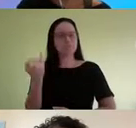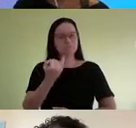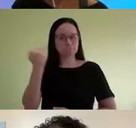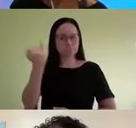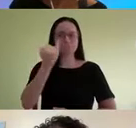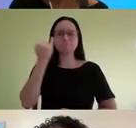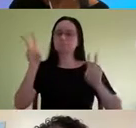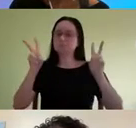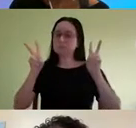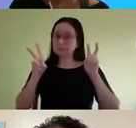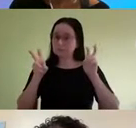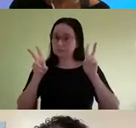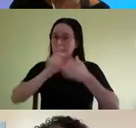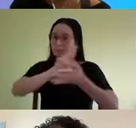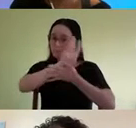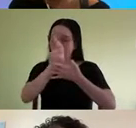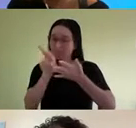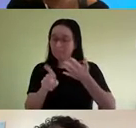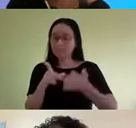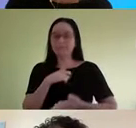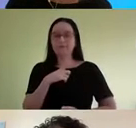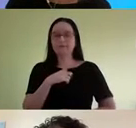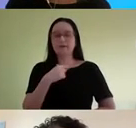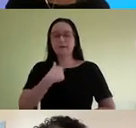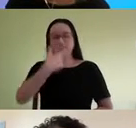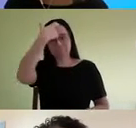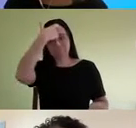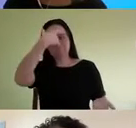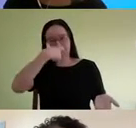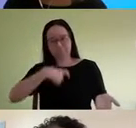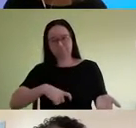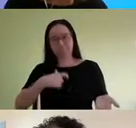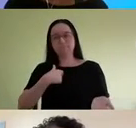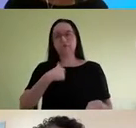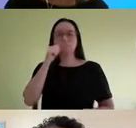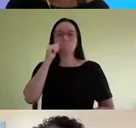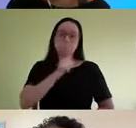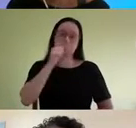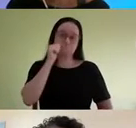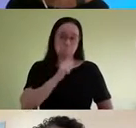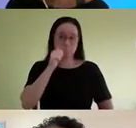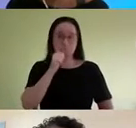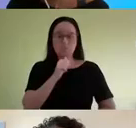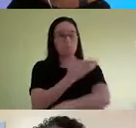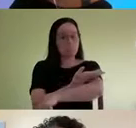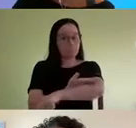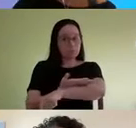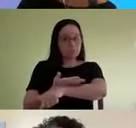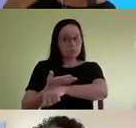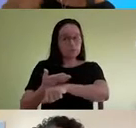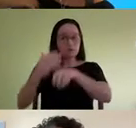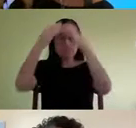super necessária. Eu vou me descrever para vocês. Eu sou uma mulher branca, de cabelo